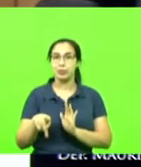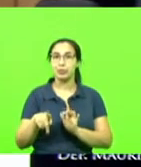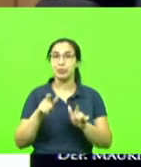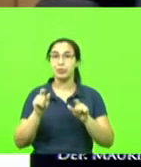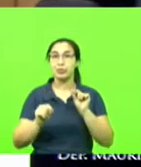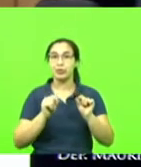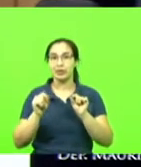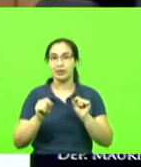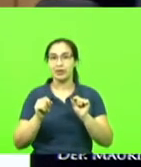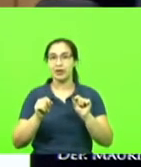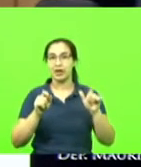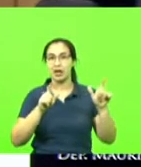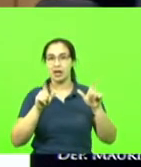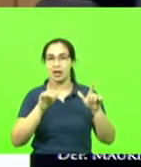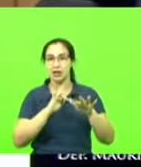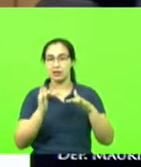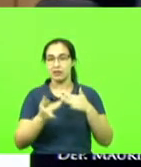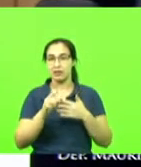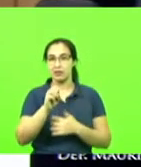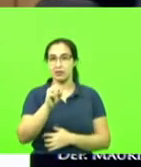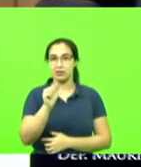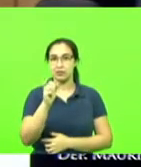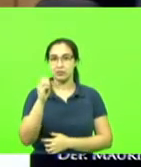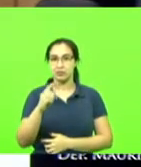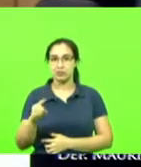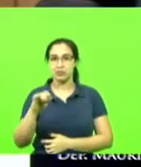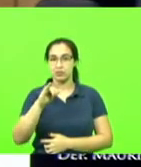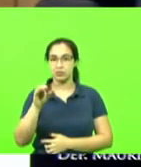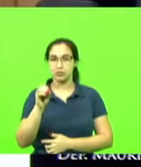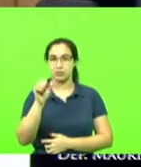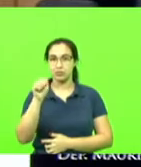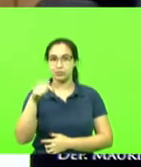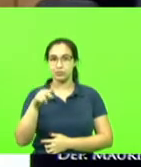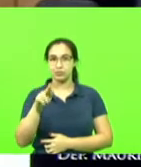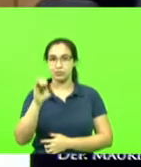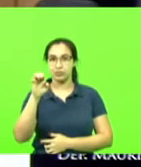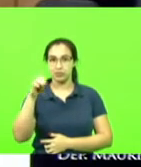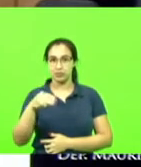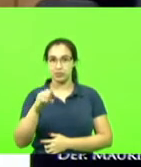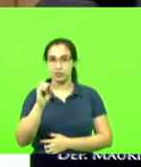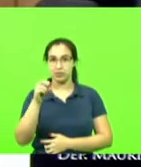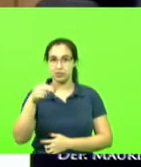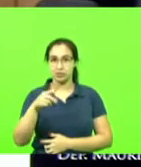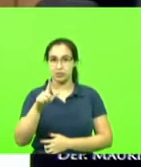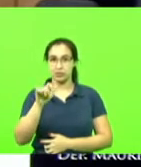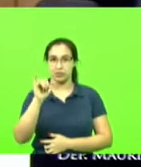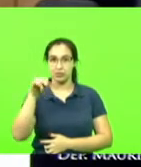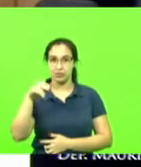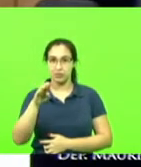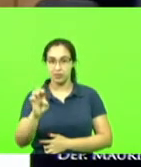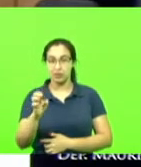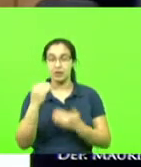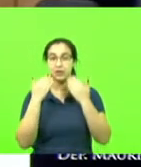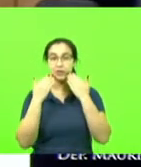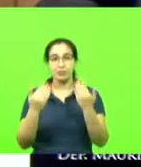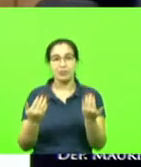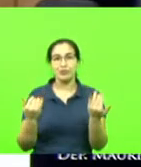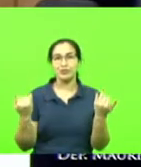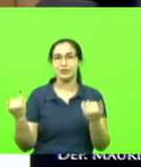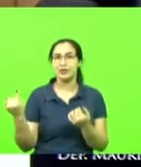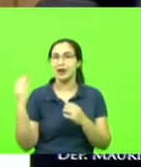aquelas fotos extraordinárias que mostram a nossa exuberância da Serra Catarinense e